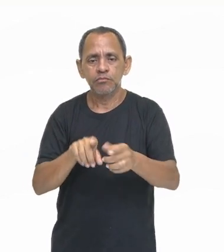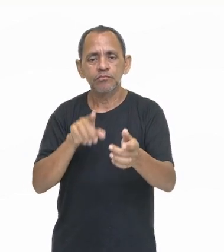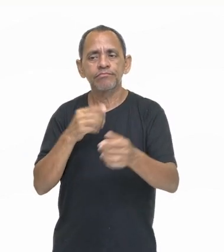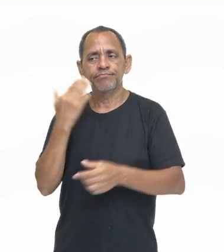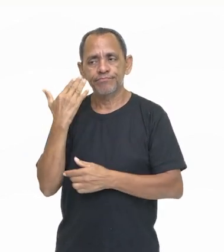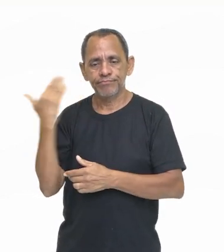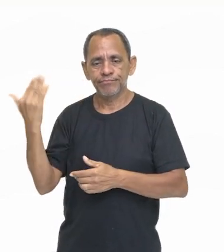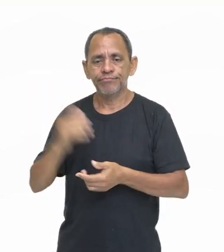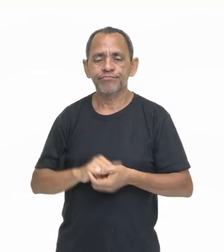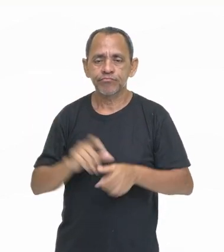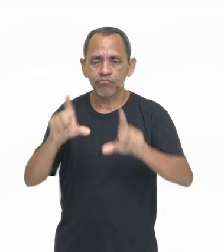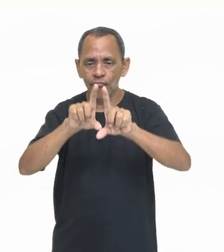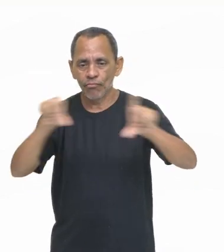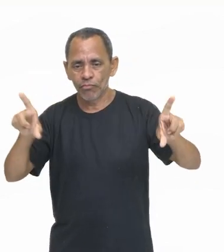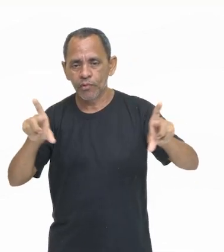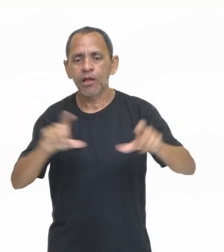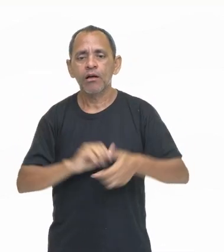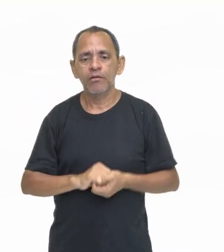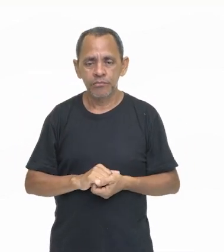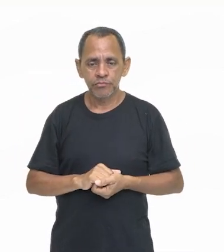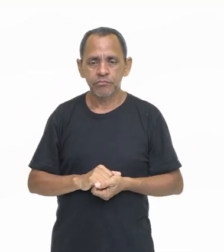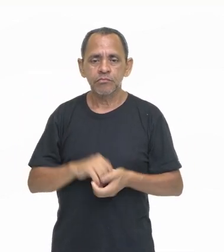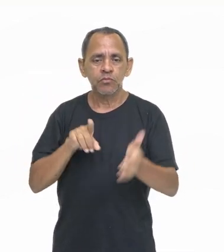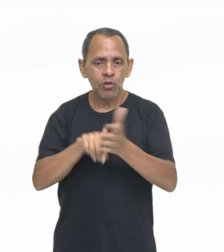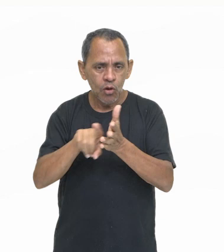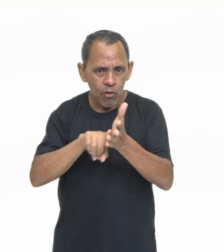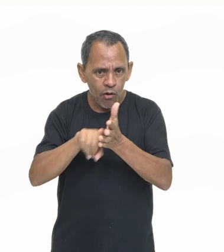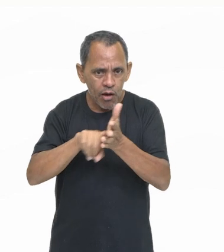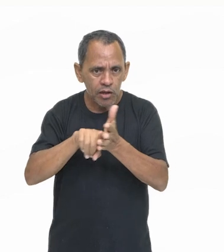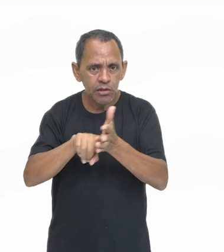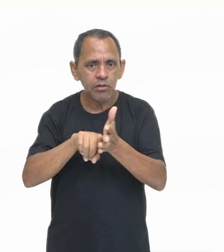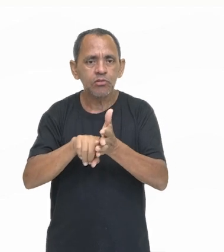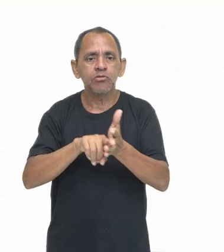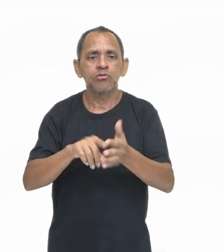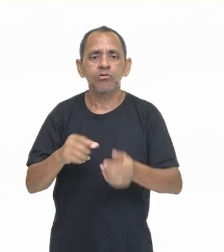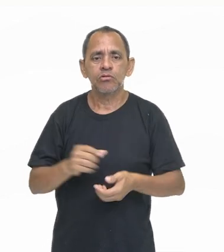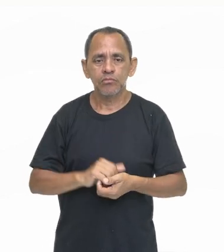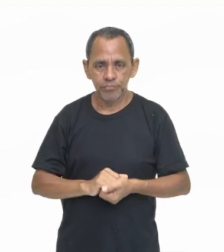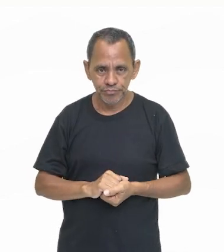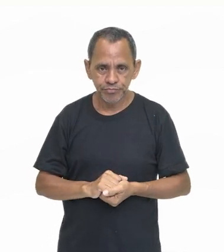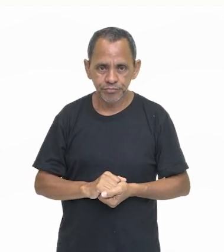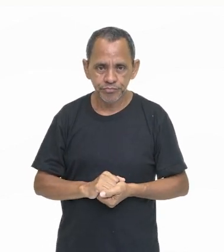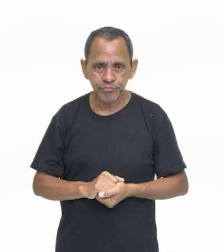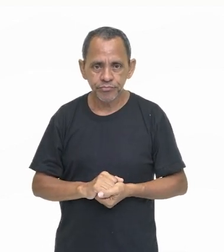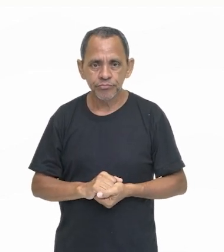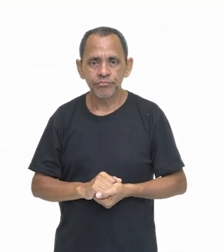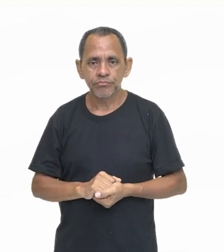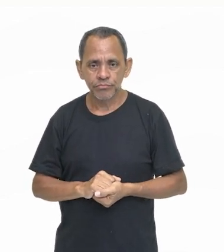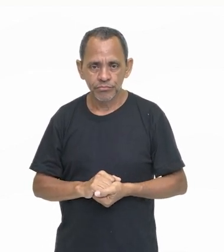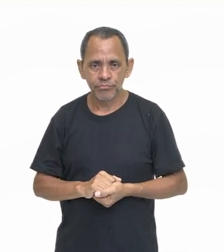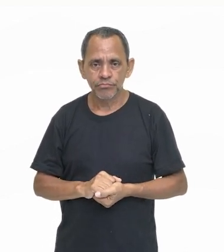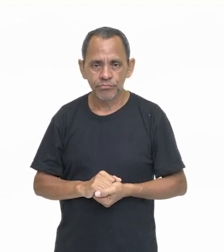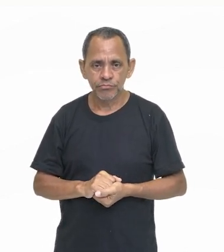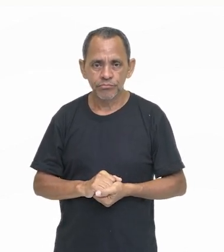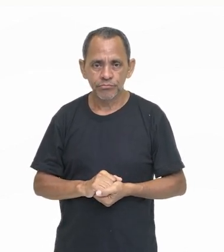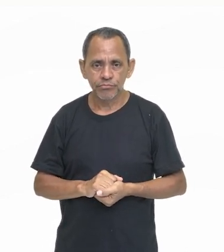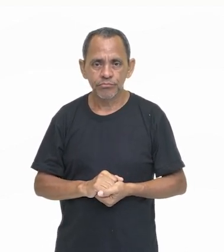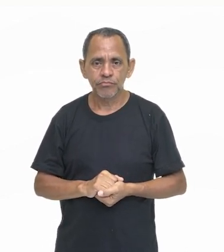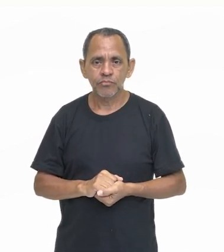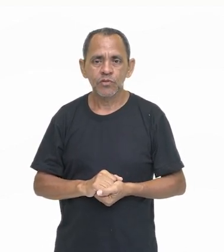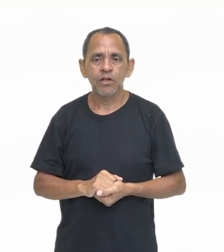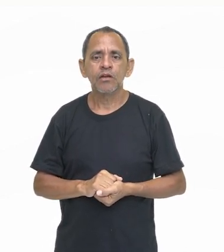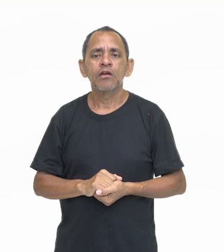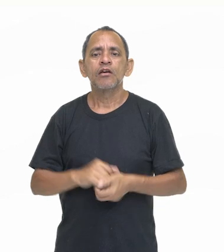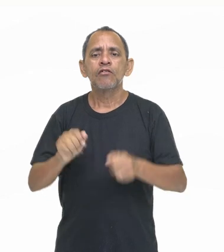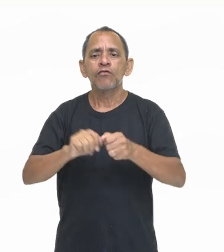frasco contendo, vou marcar aqui, ó, porque ele tem um frasco contendo 30 ml dessa solução. Quantos litros ele possui? Pessoal,